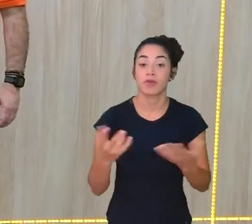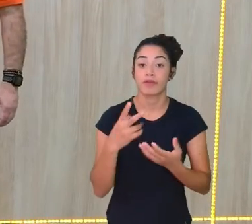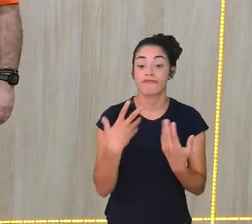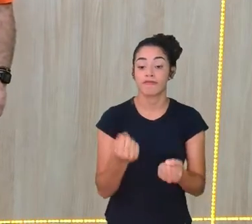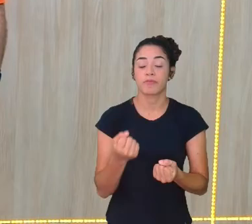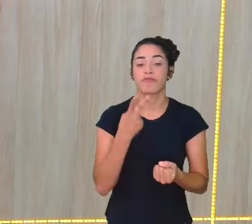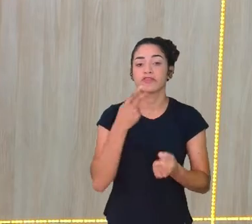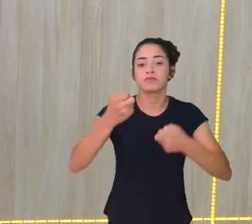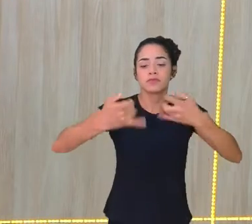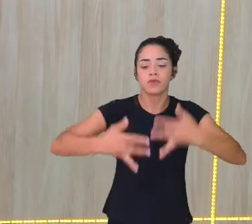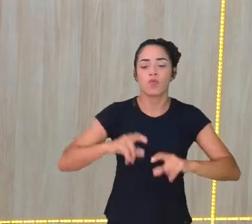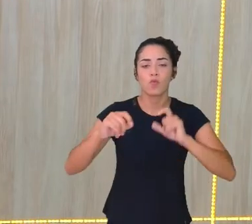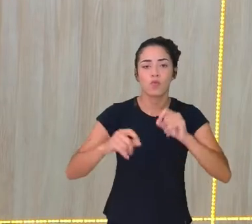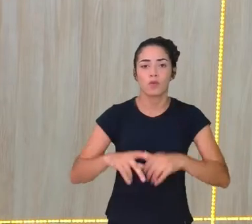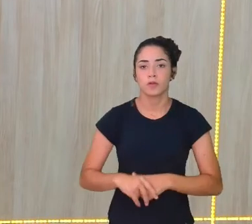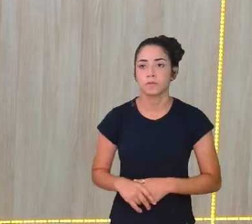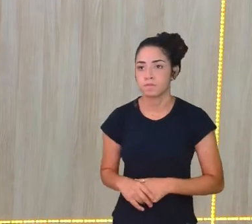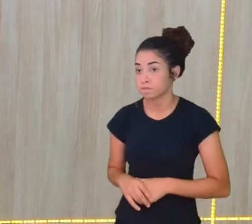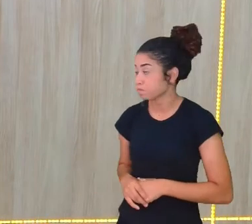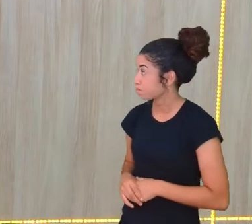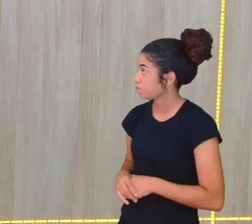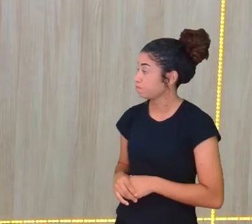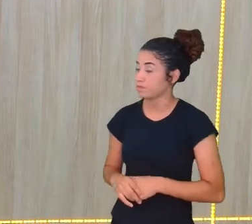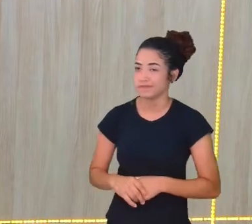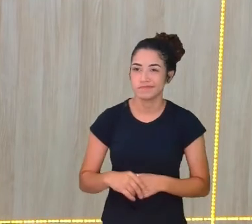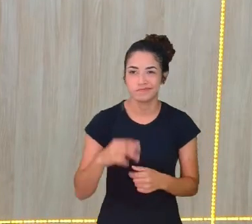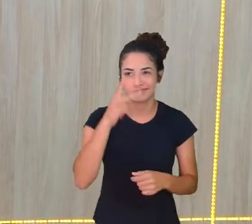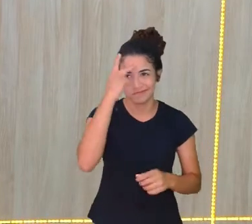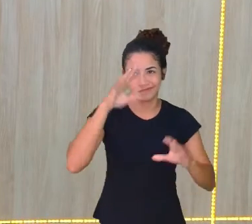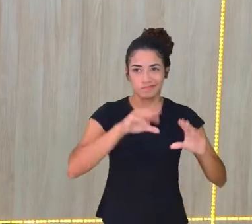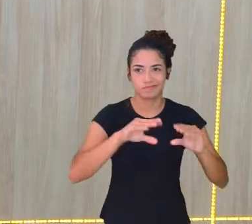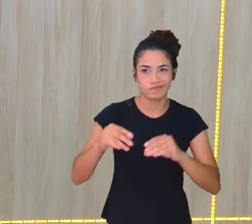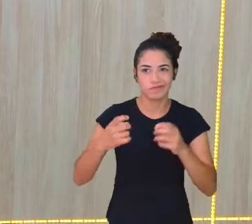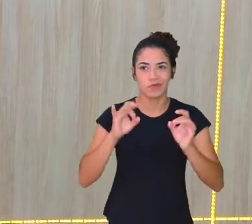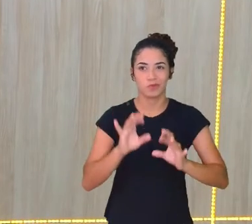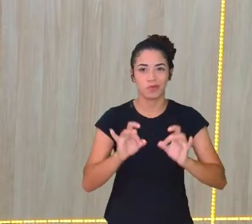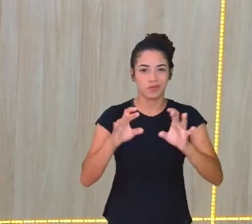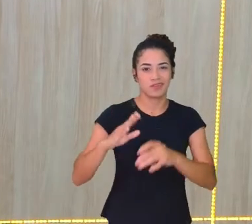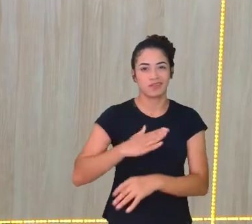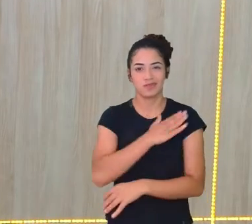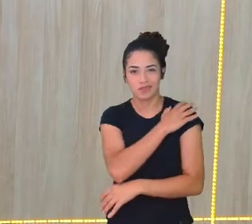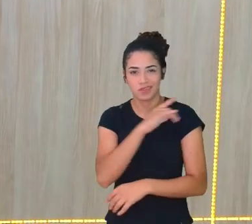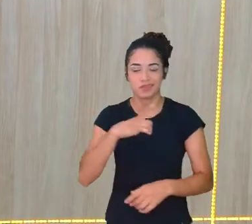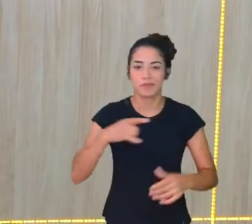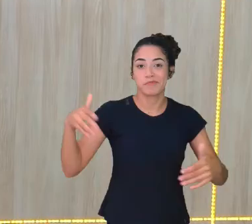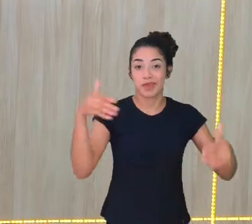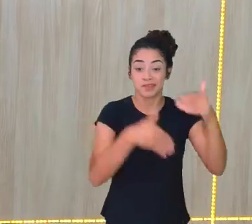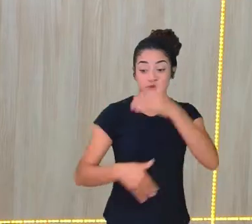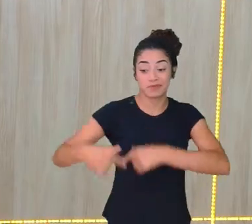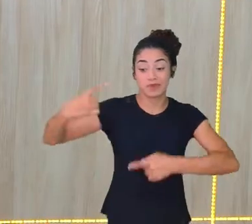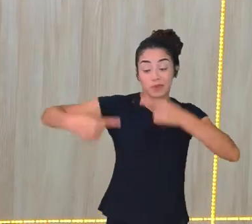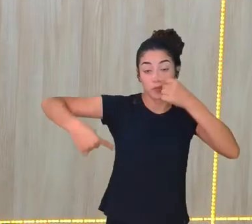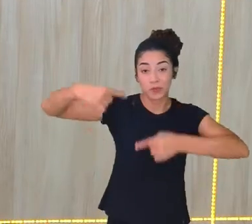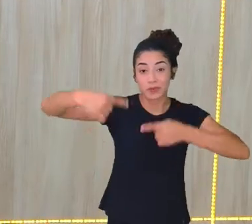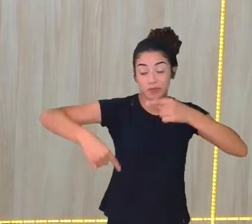aqui, ó. Veja, os artesãos, comerciantes, soldados exigiam participação na política. Então, a gente